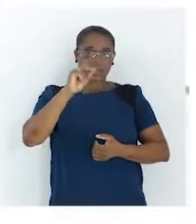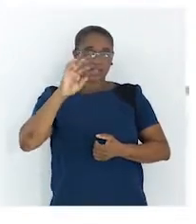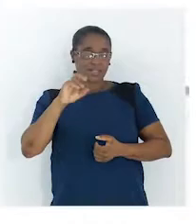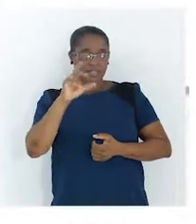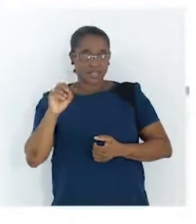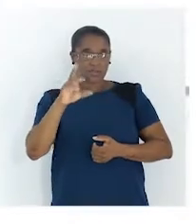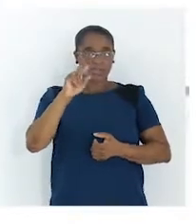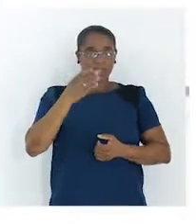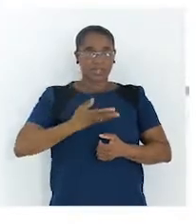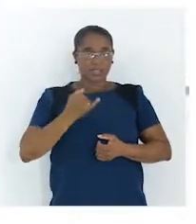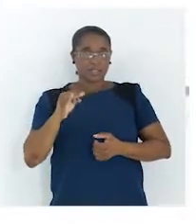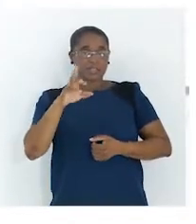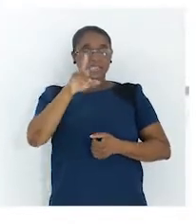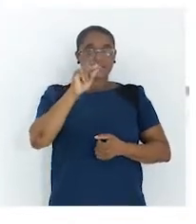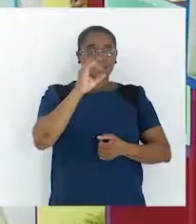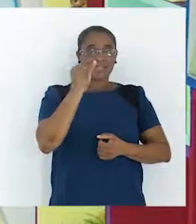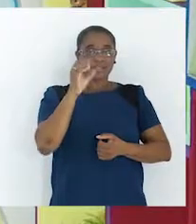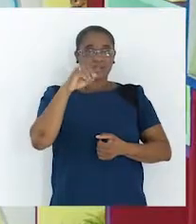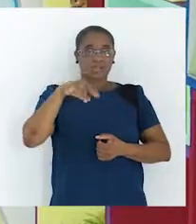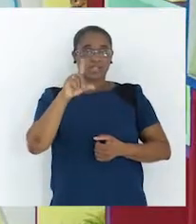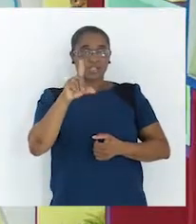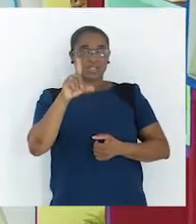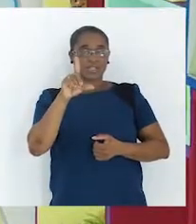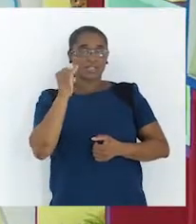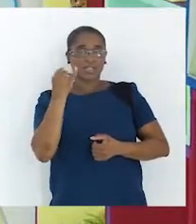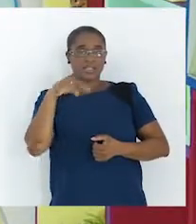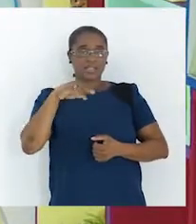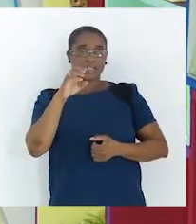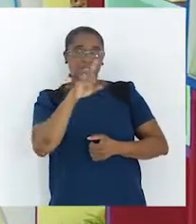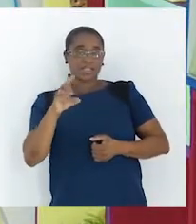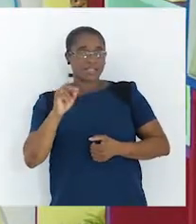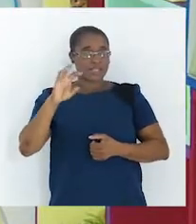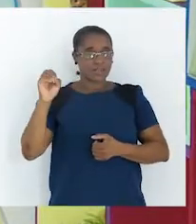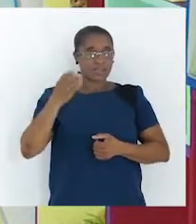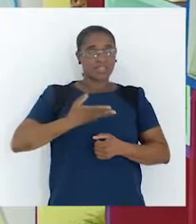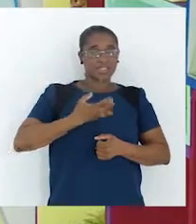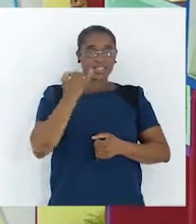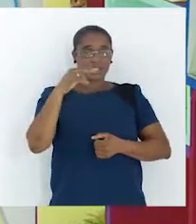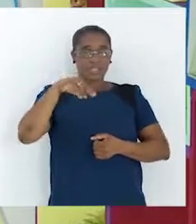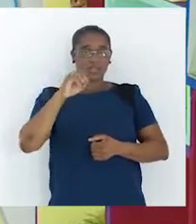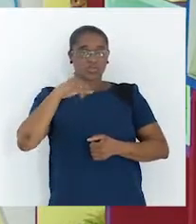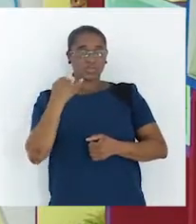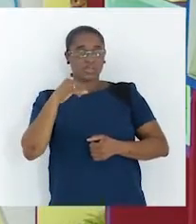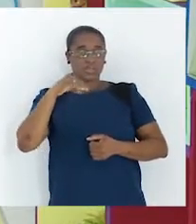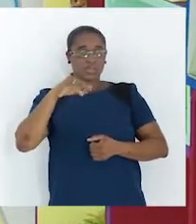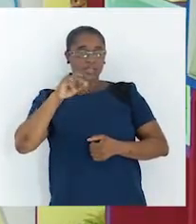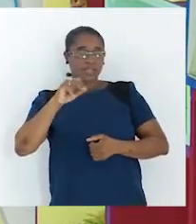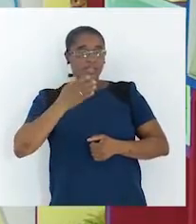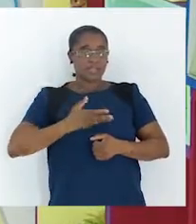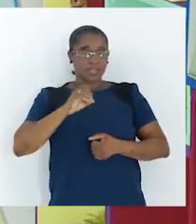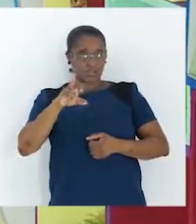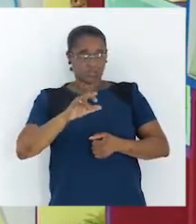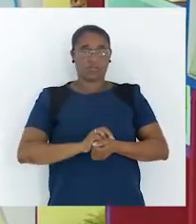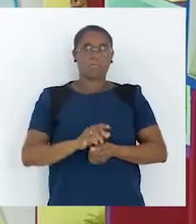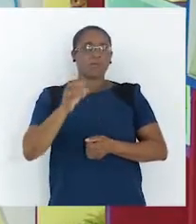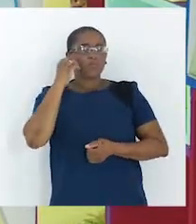denominador de uma fração e como vocês devem estar arredondados nas duas aulas anteriores não